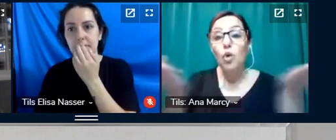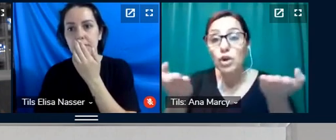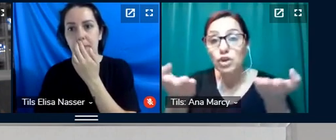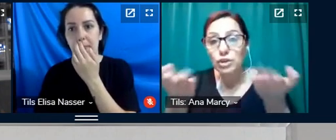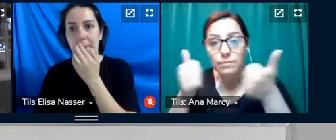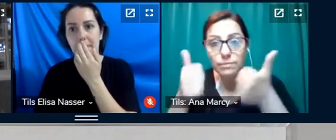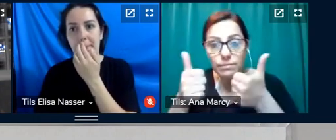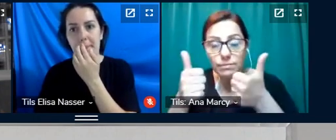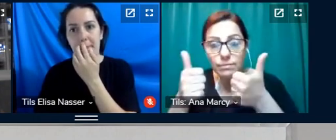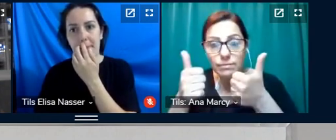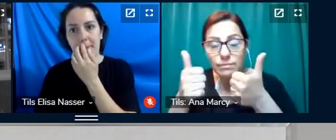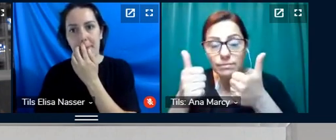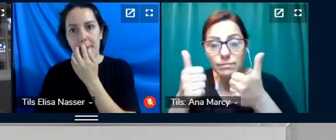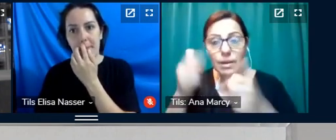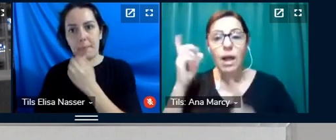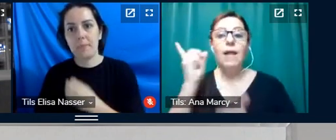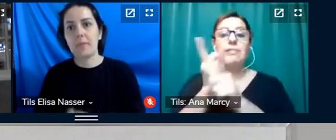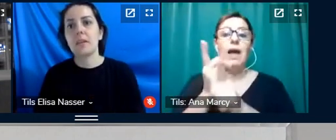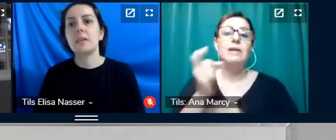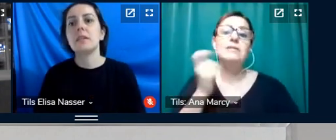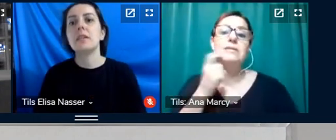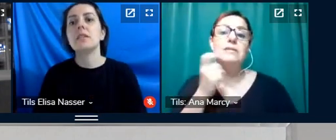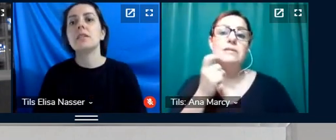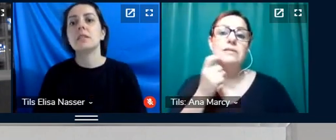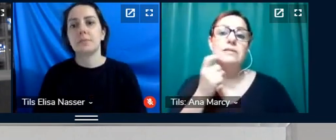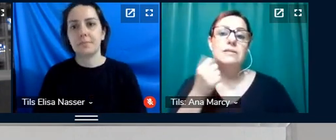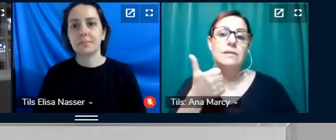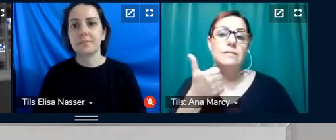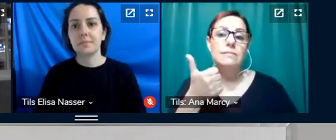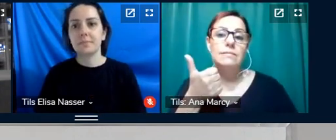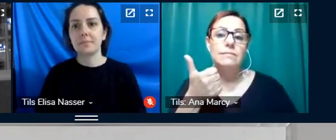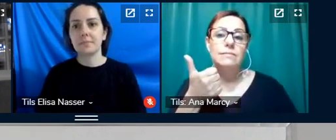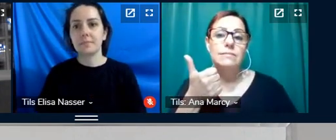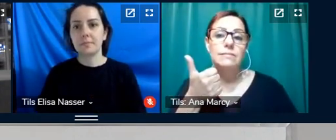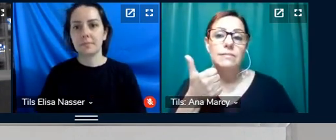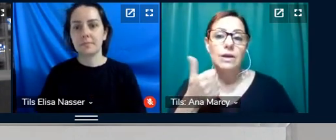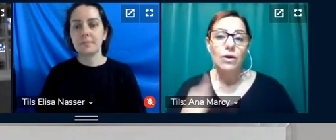E aí se falamos na próxima sexta. Tudo bem, gente?